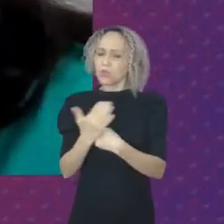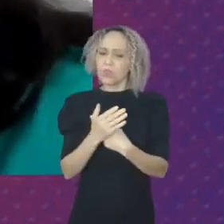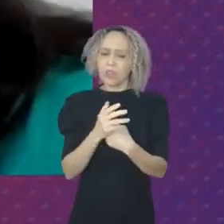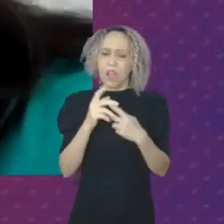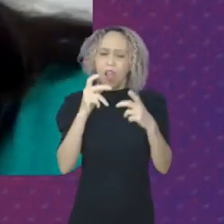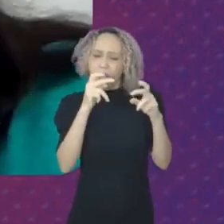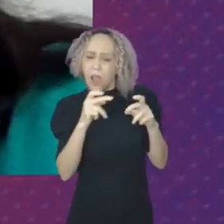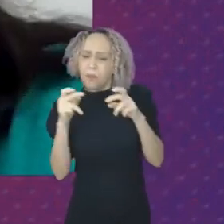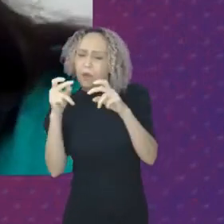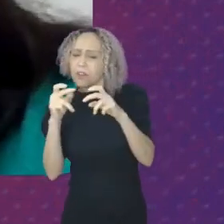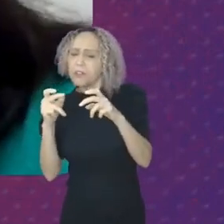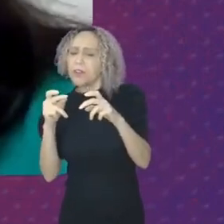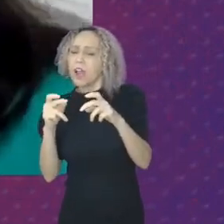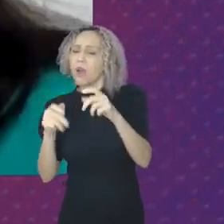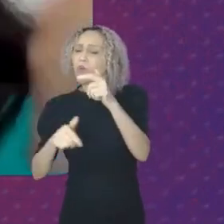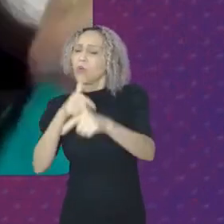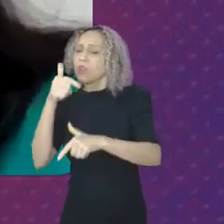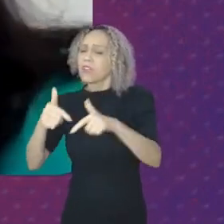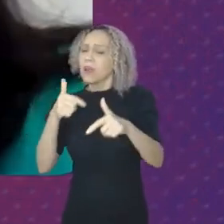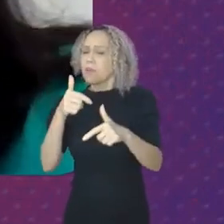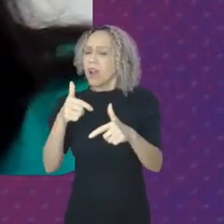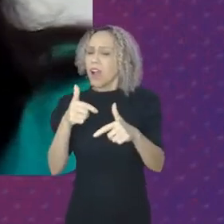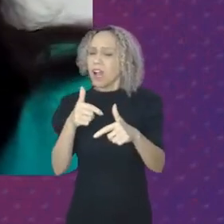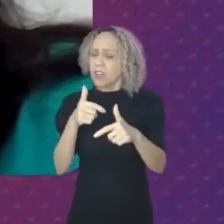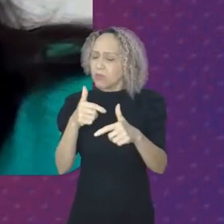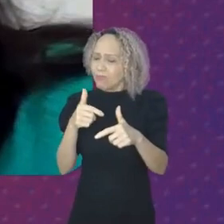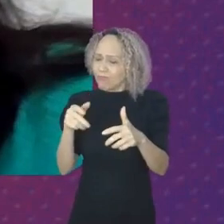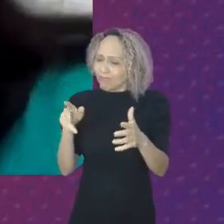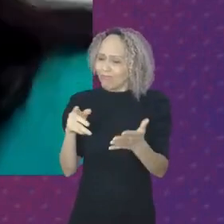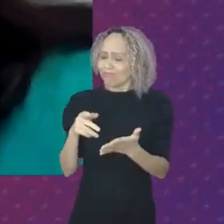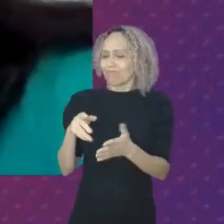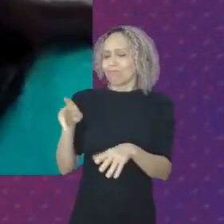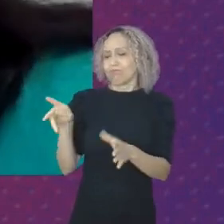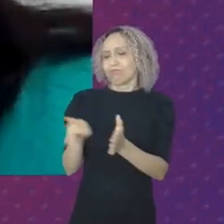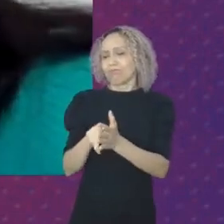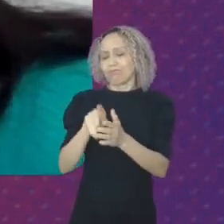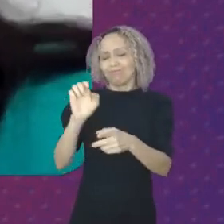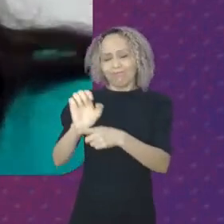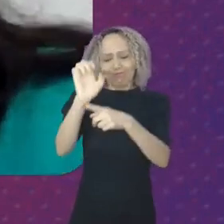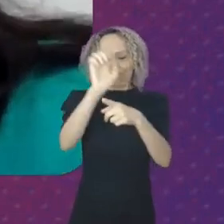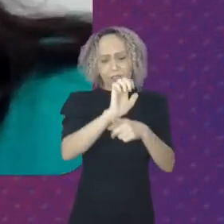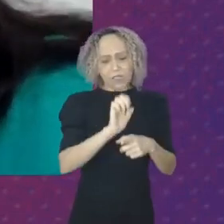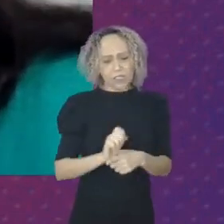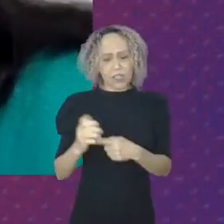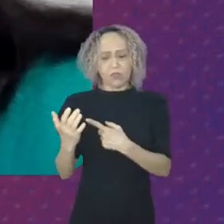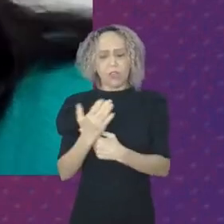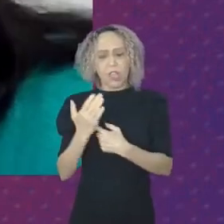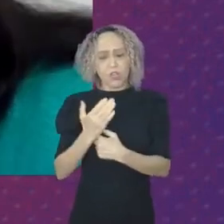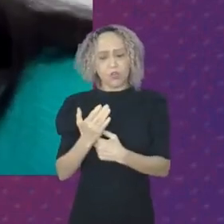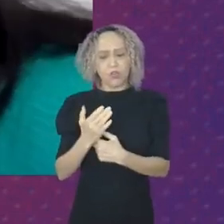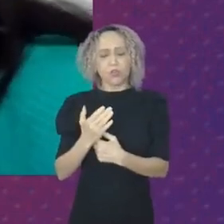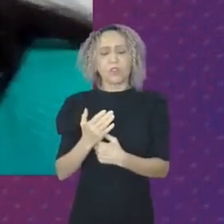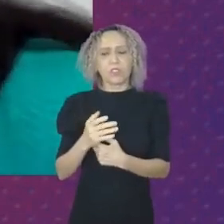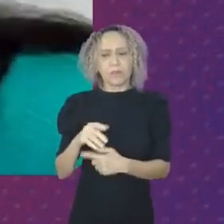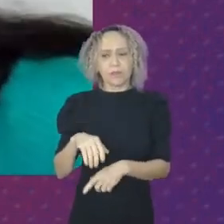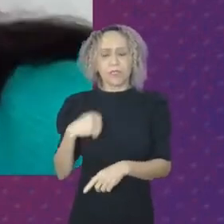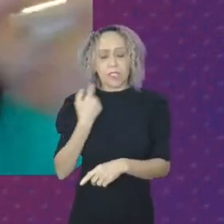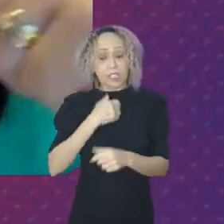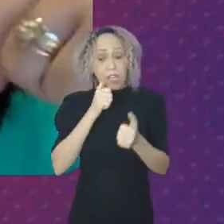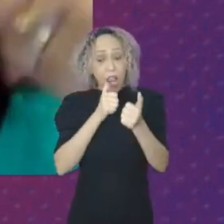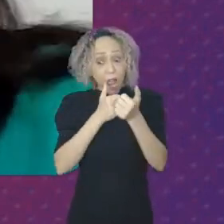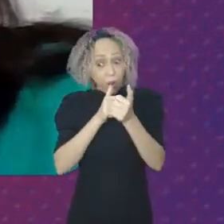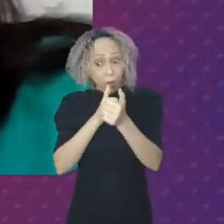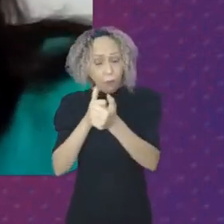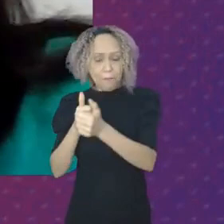monitorar o serviço nos seus estados. Então, nós vamos ter essas repactuações desses fluxos de encaminhamentos